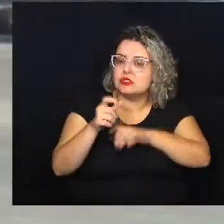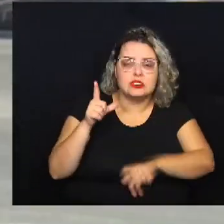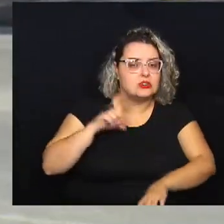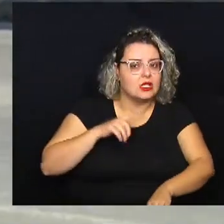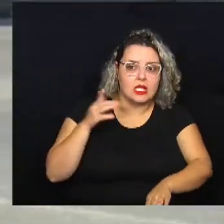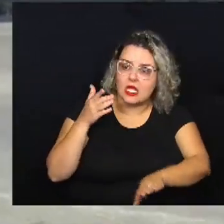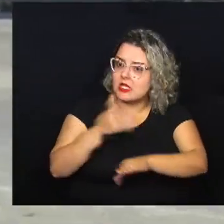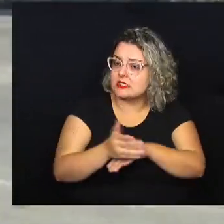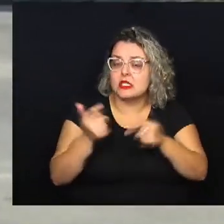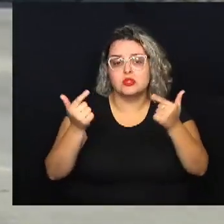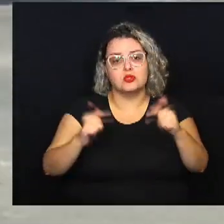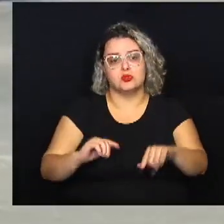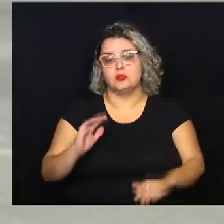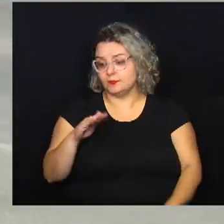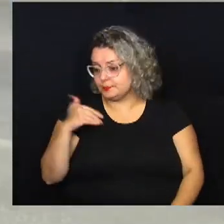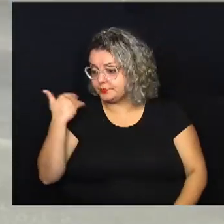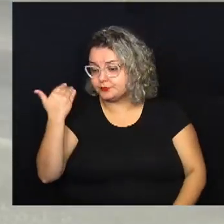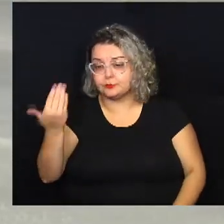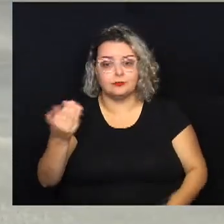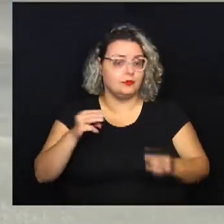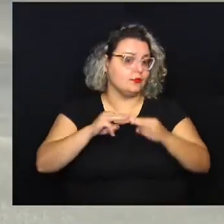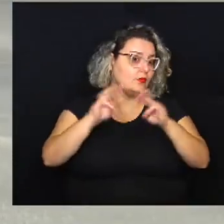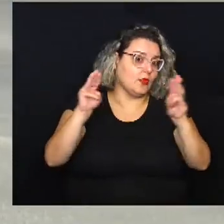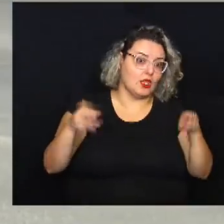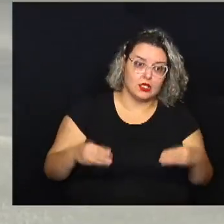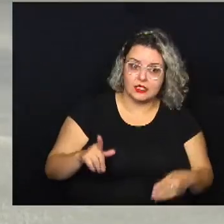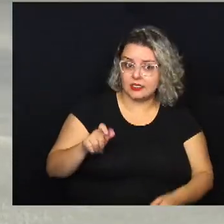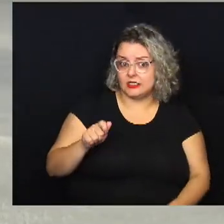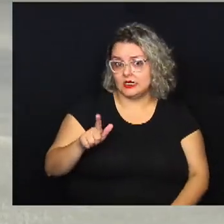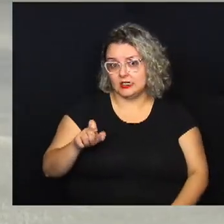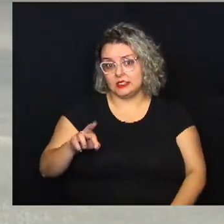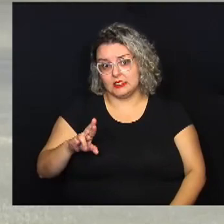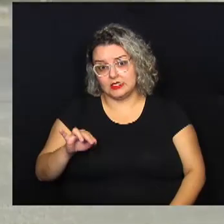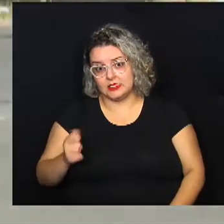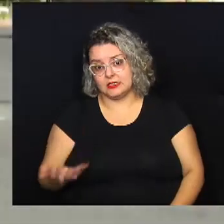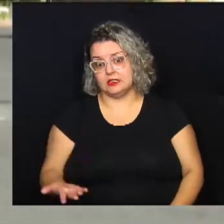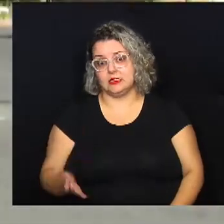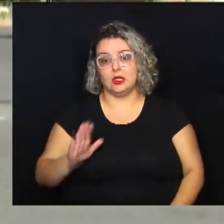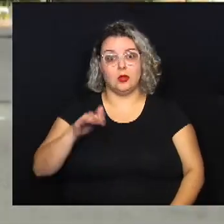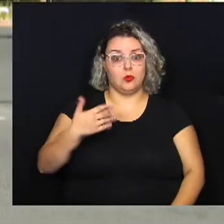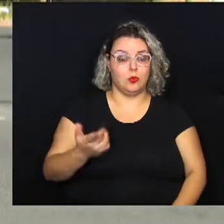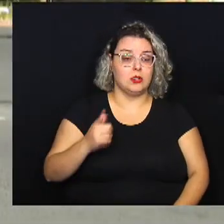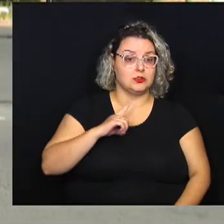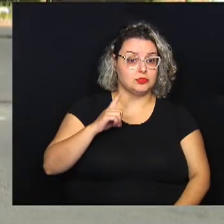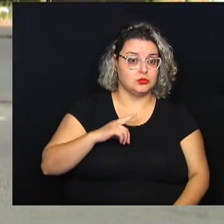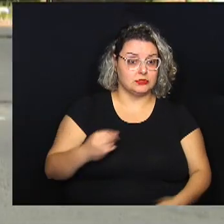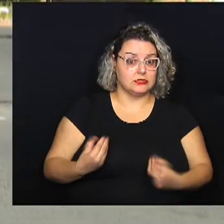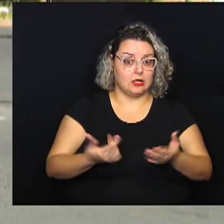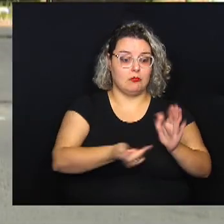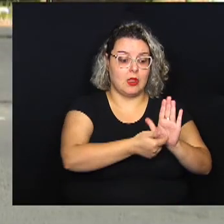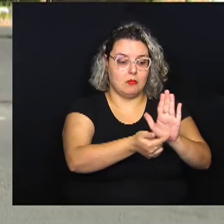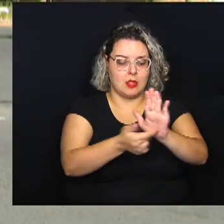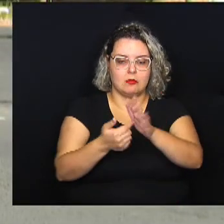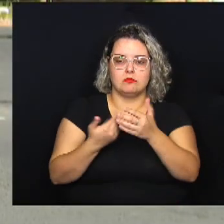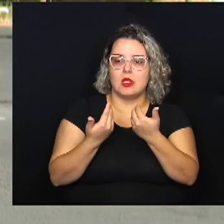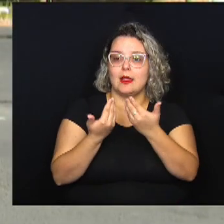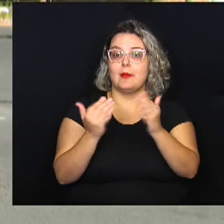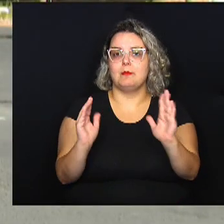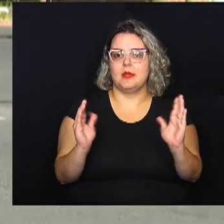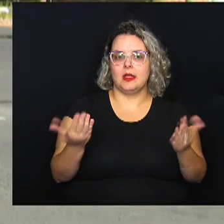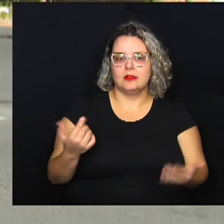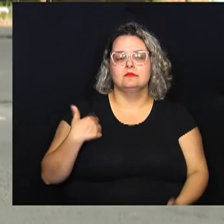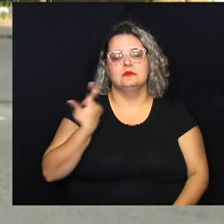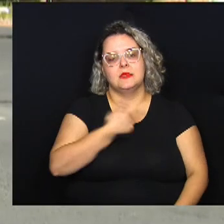ao espaço externo, né, de museus e galerias de arte. Então, quando a gente traz essa galeria a céu aberto para a comunidade, a gente